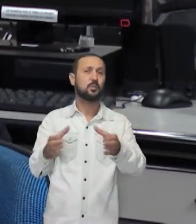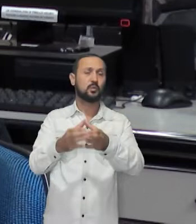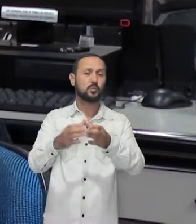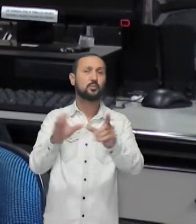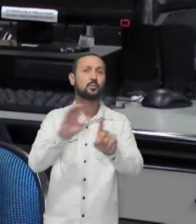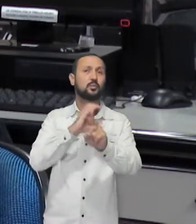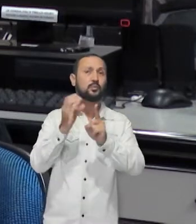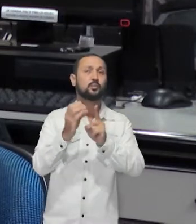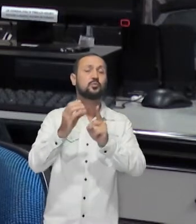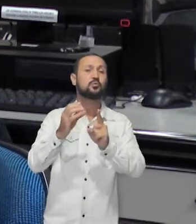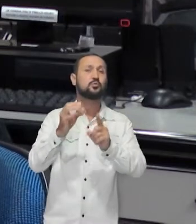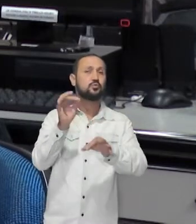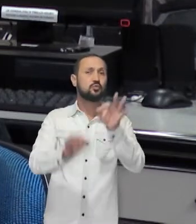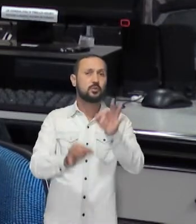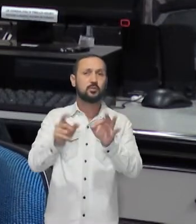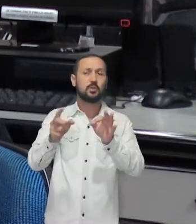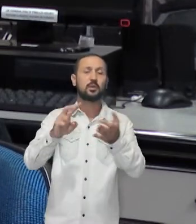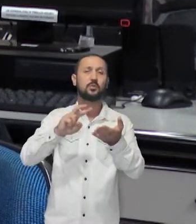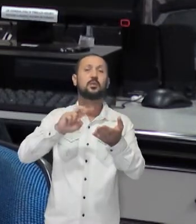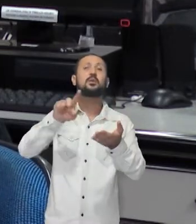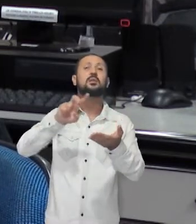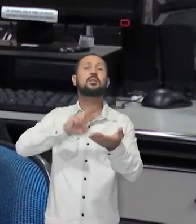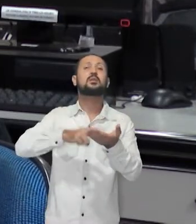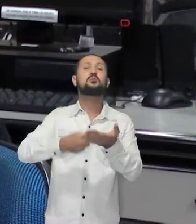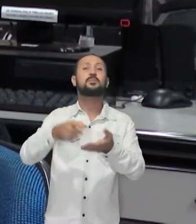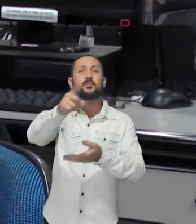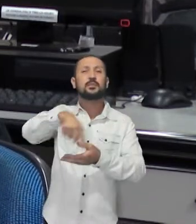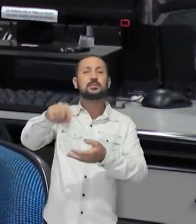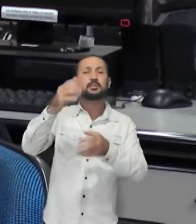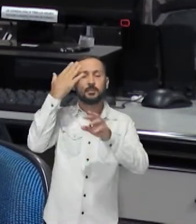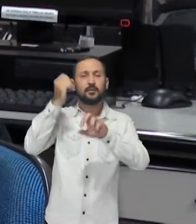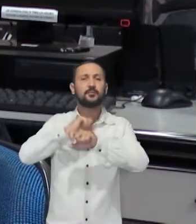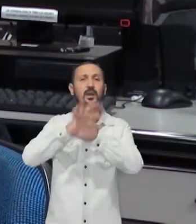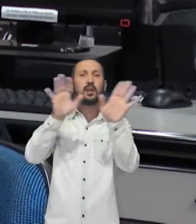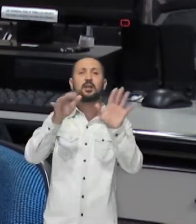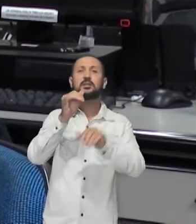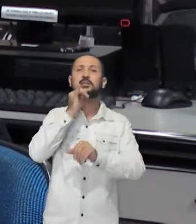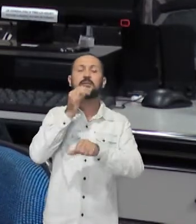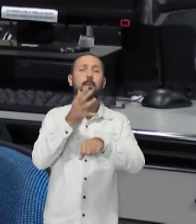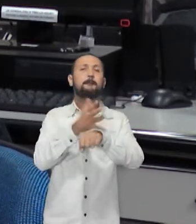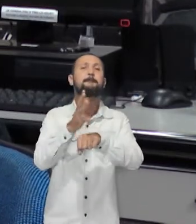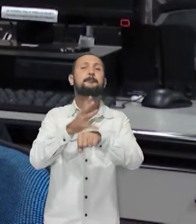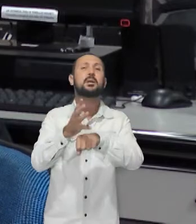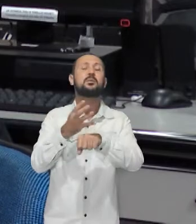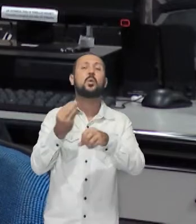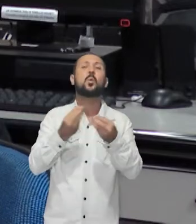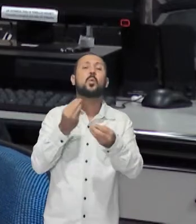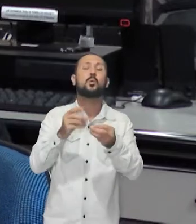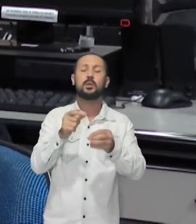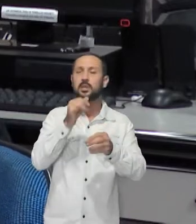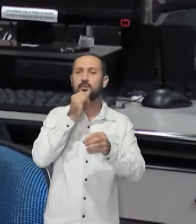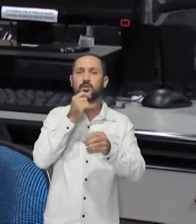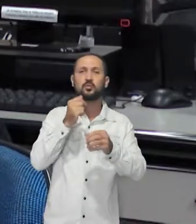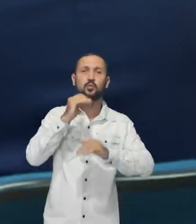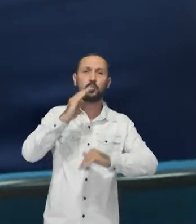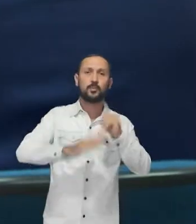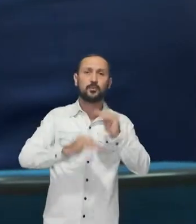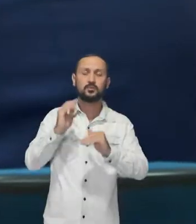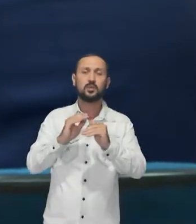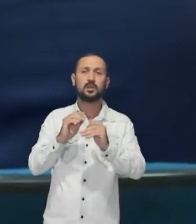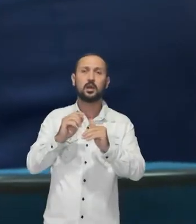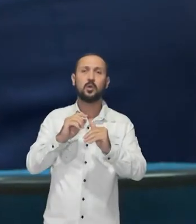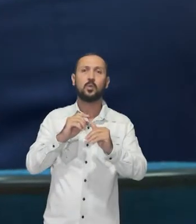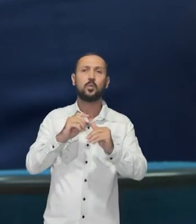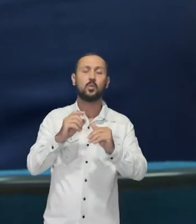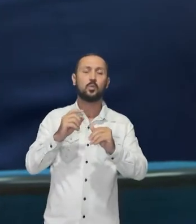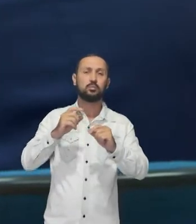eu quero traduzir isso para você que está assistindo o programa de formas práticas, exemplos concretos. Ele falou, né, dos profissionais liberais, e